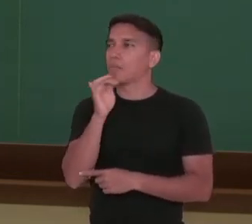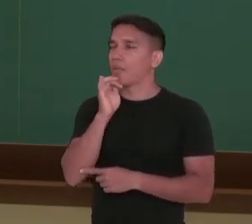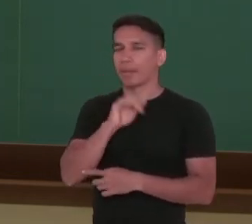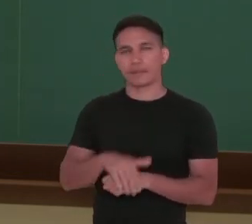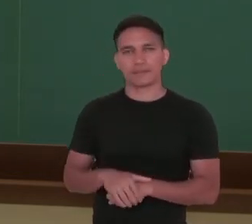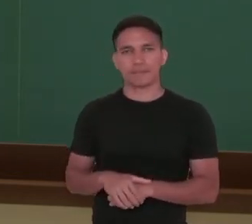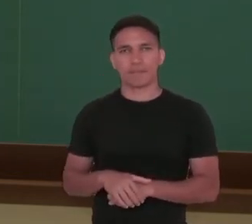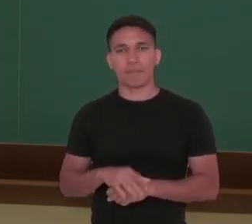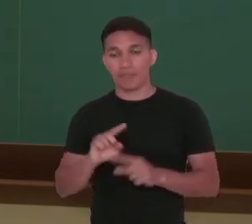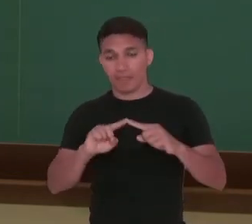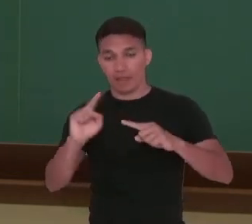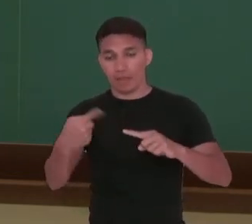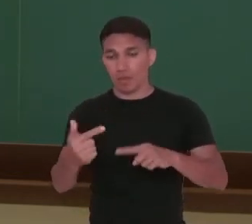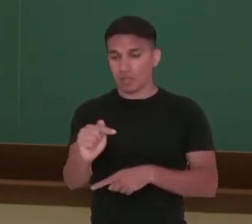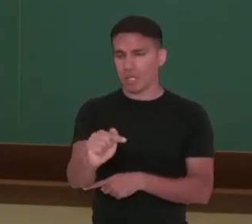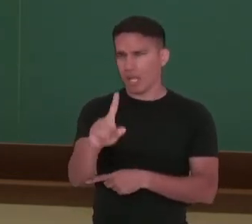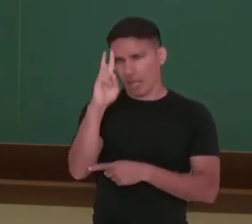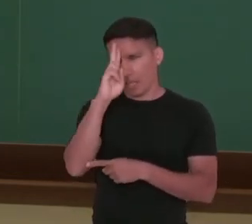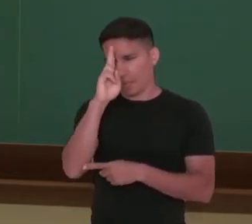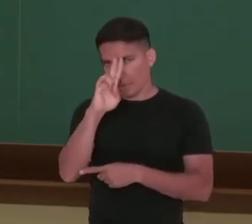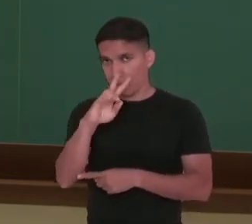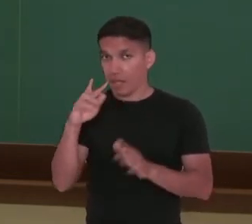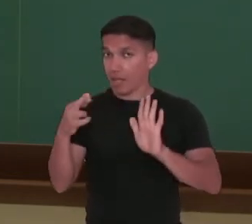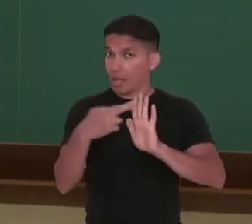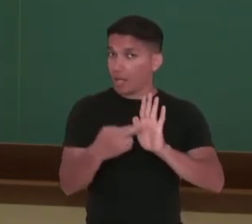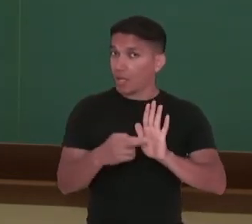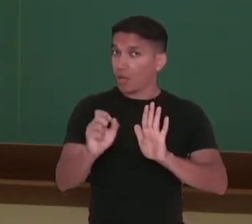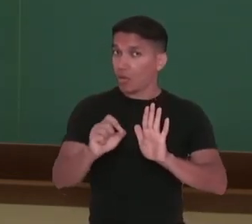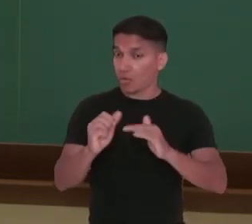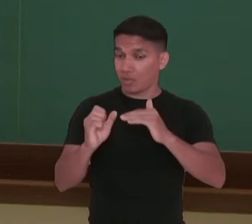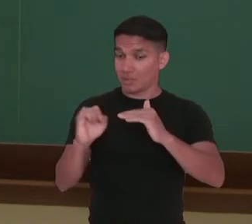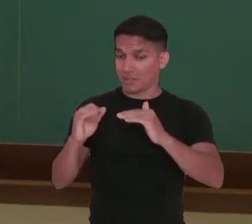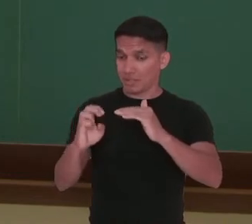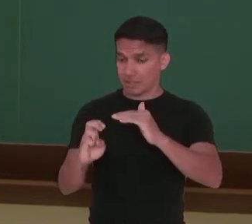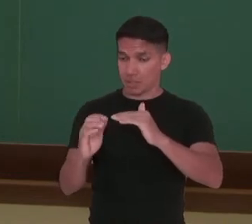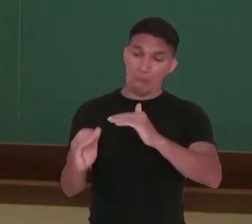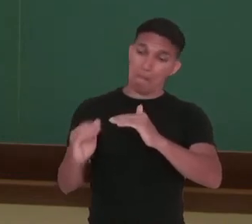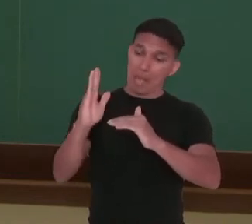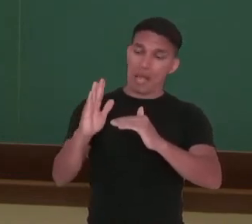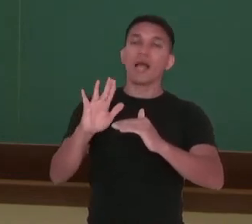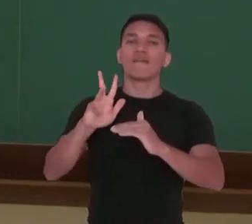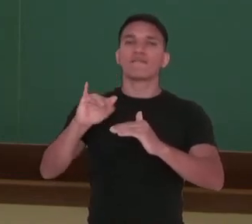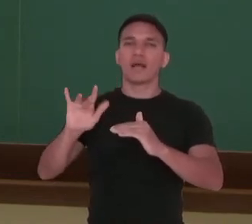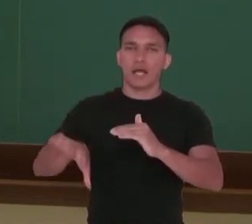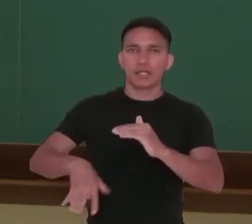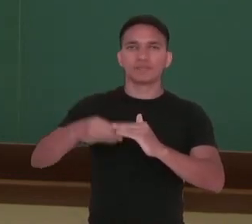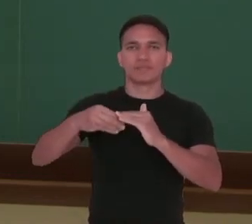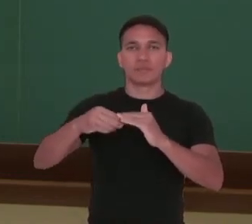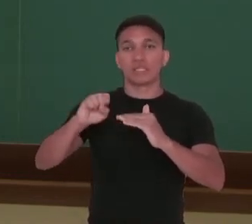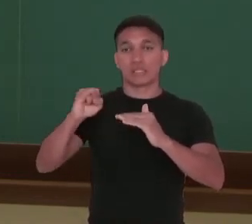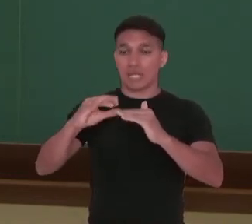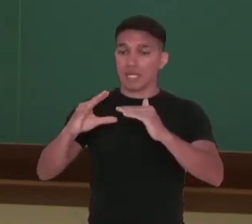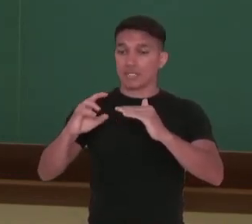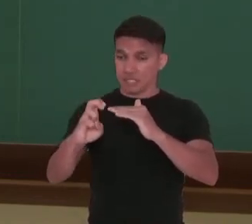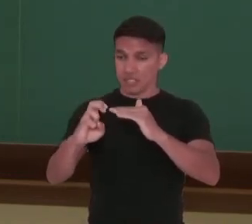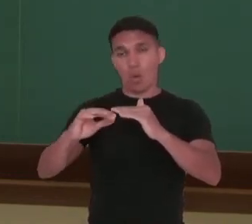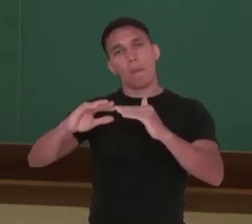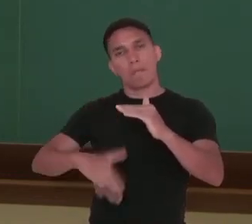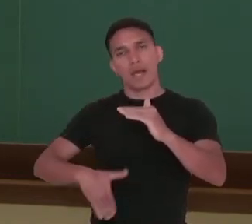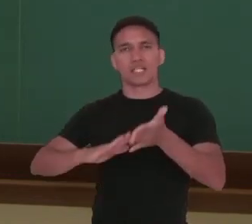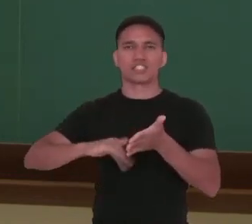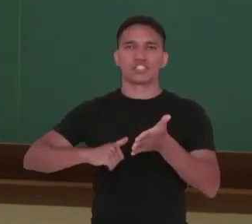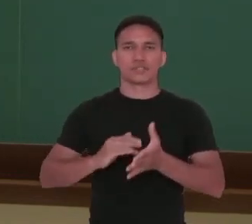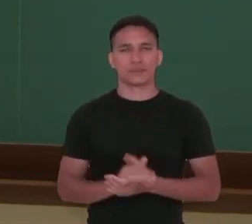exemplo, depois do 7, lembre-se, vale aquela regra. Acima de 5 você adiciona, abaixo de 5 você